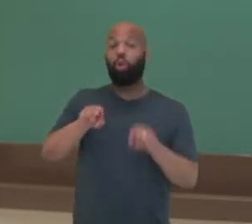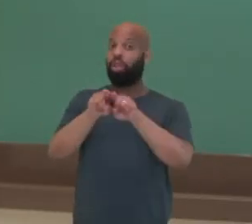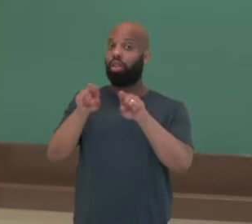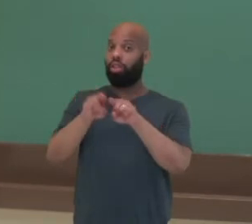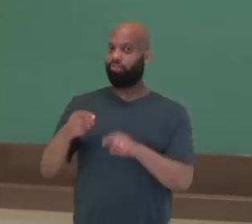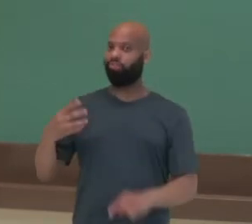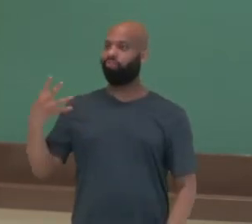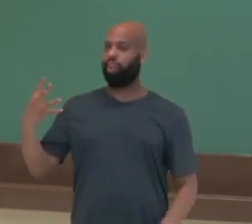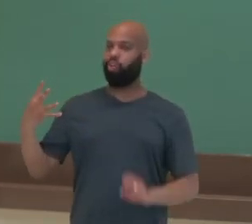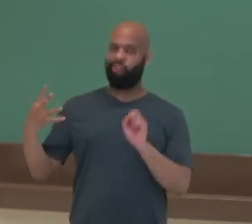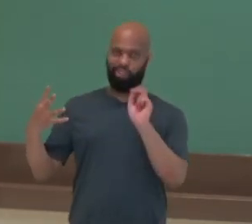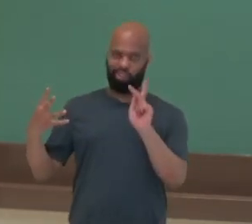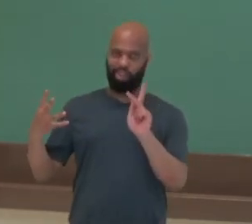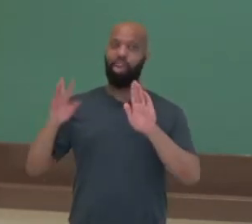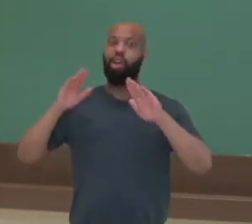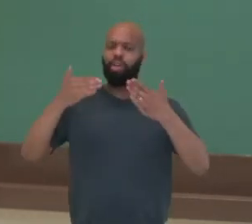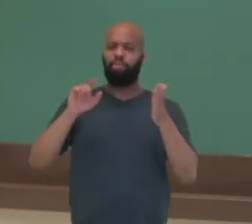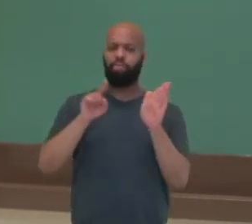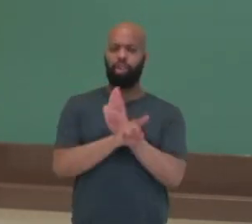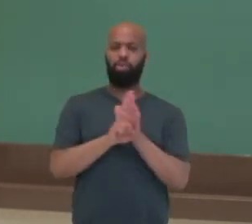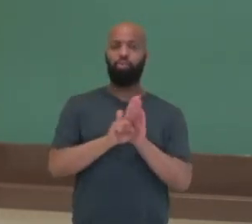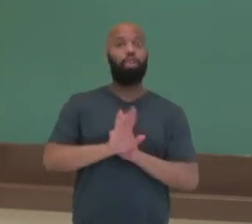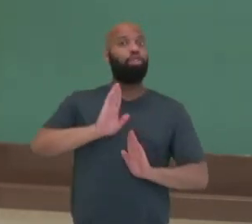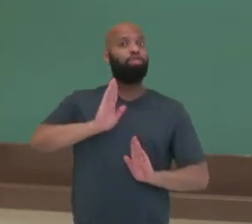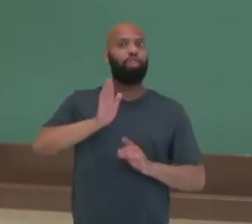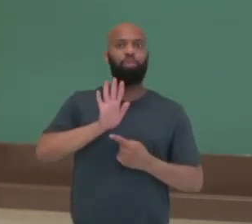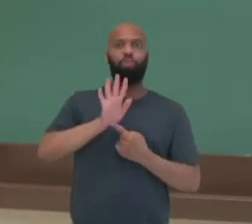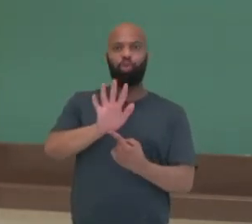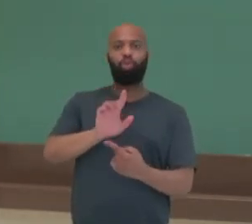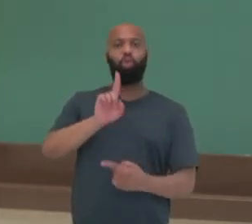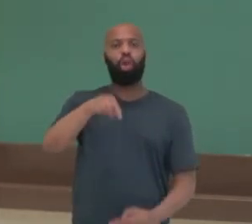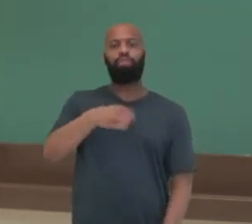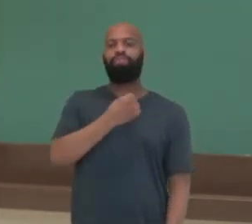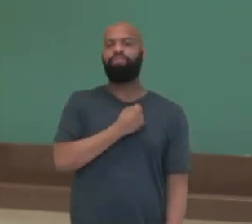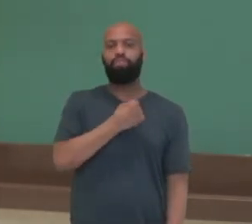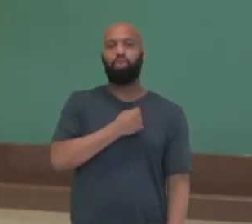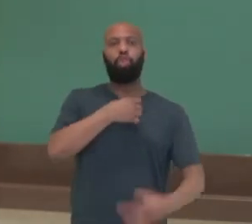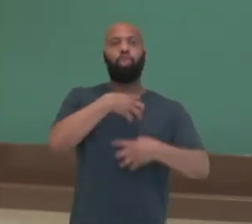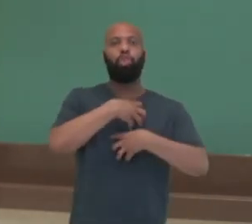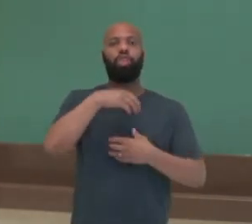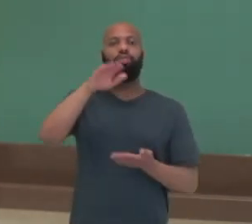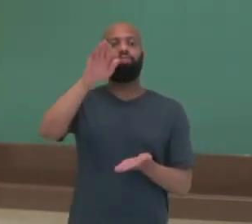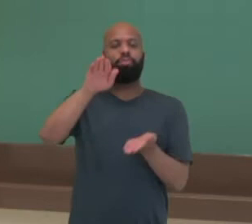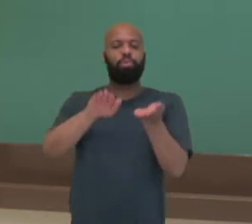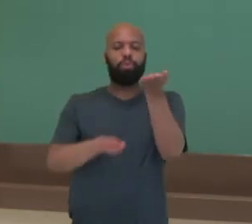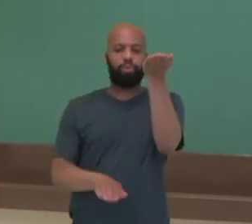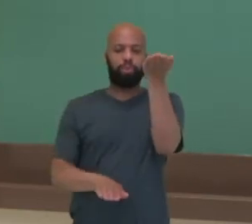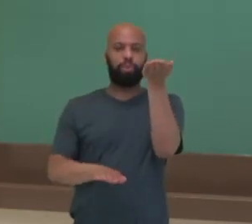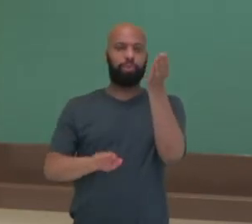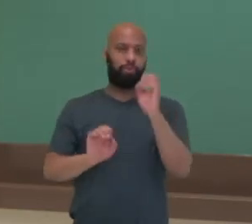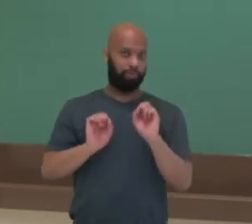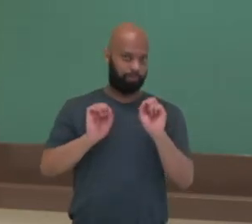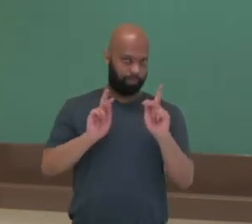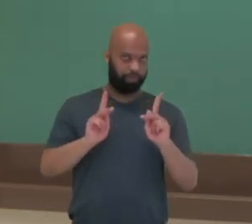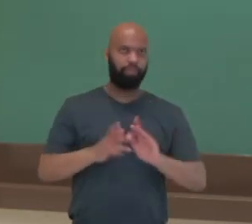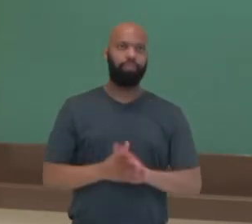e 4. O exercício já afirmou que são números inversamente